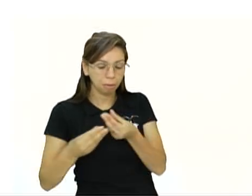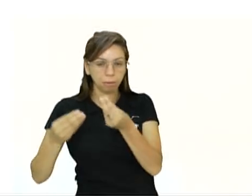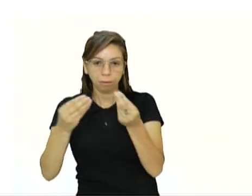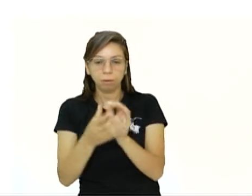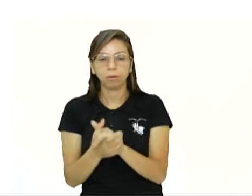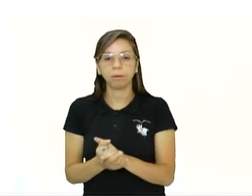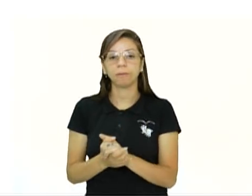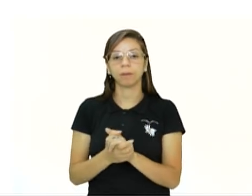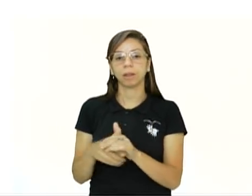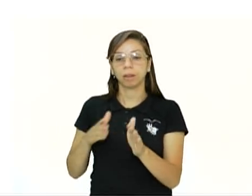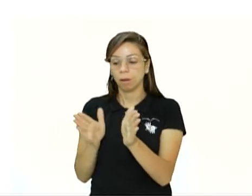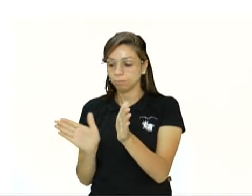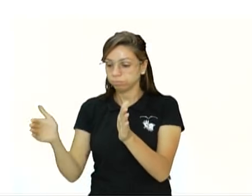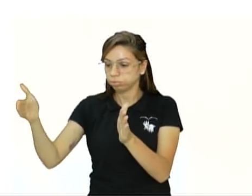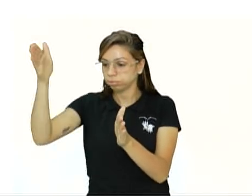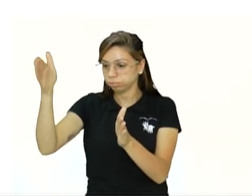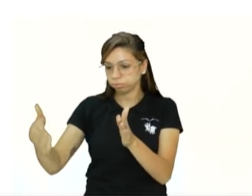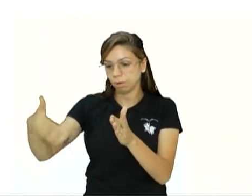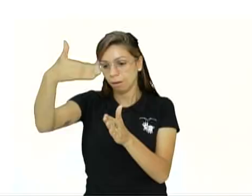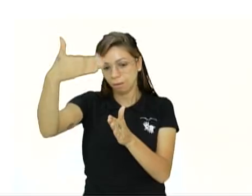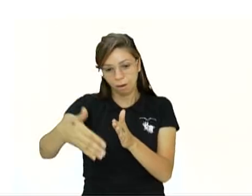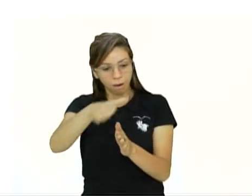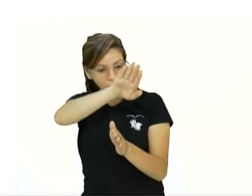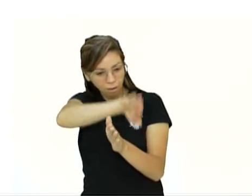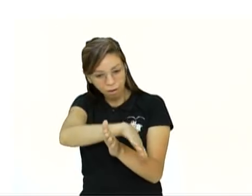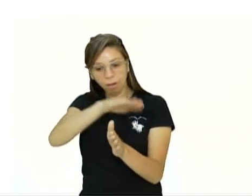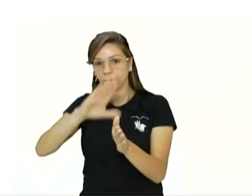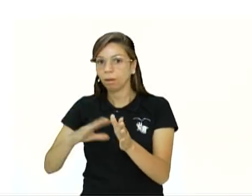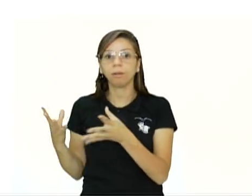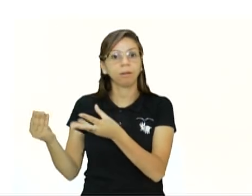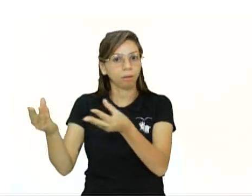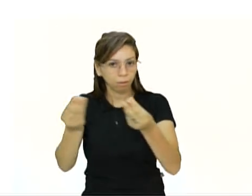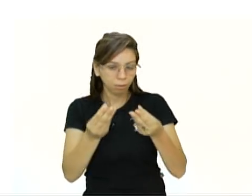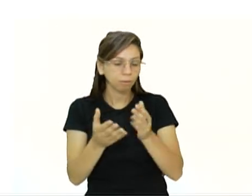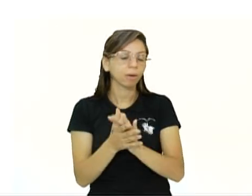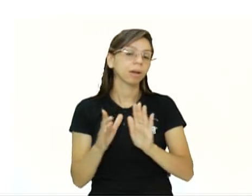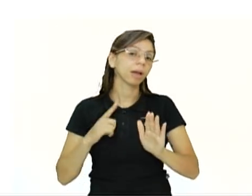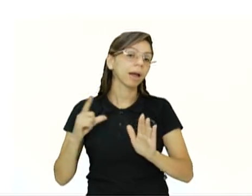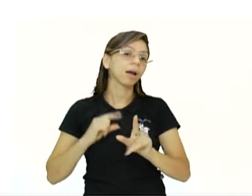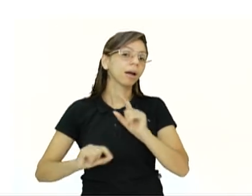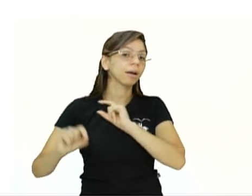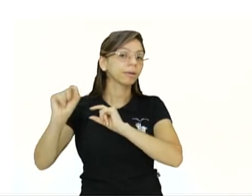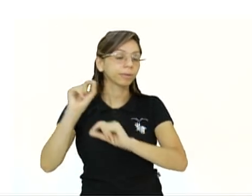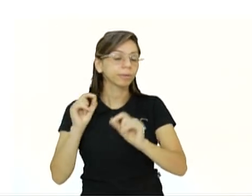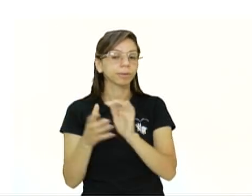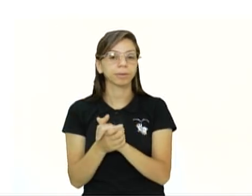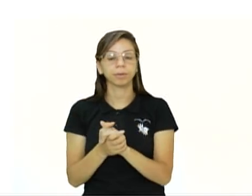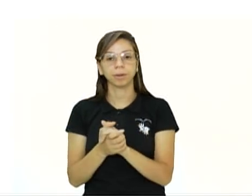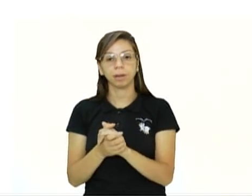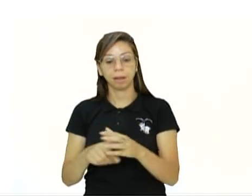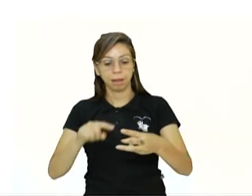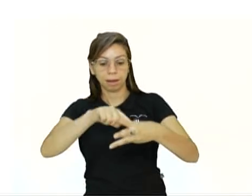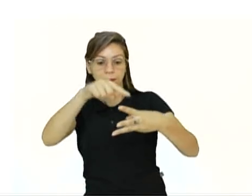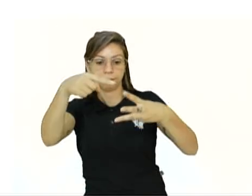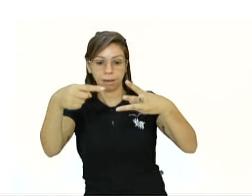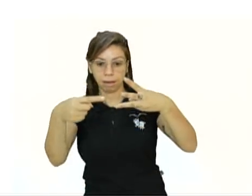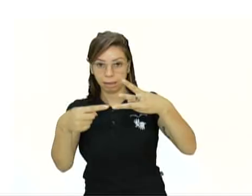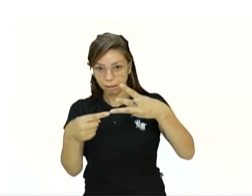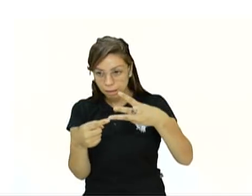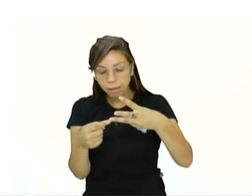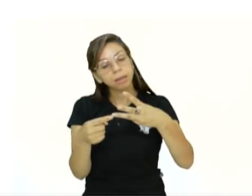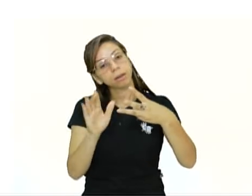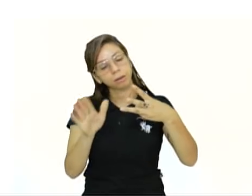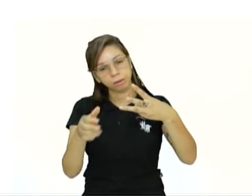que têm muitas faces, muitos lados, né? E essas figuras, elas são tridimensionais, porque, igual